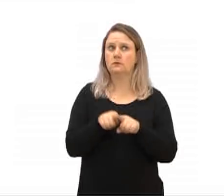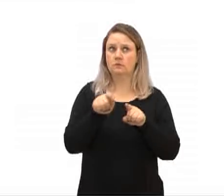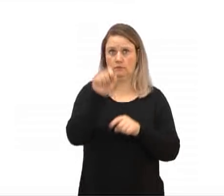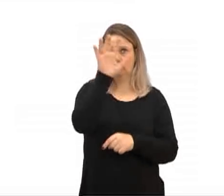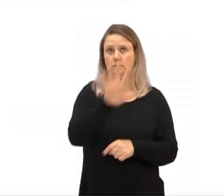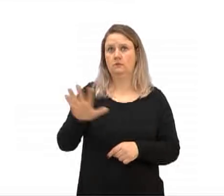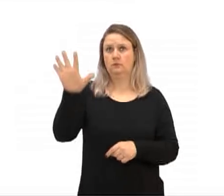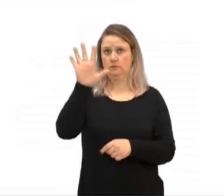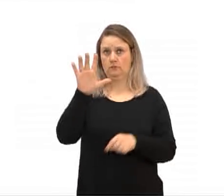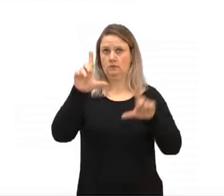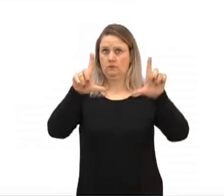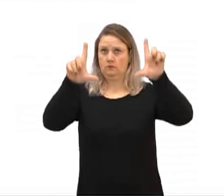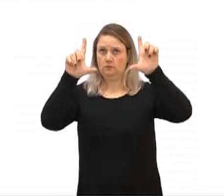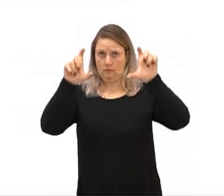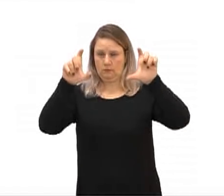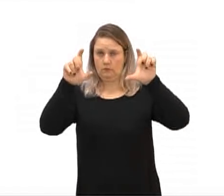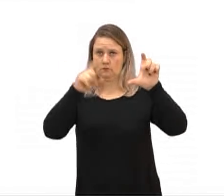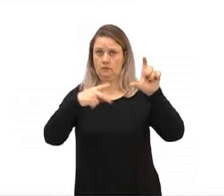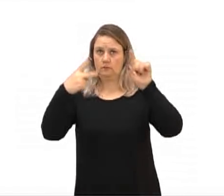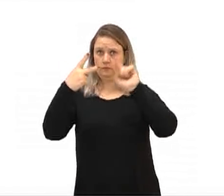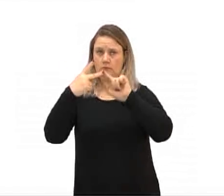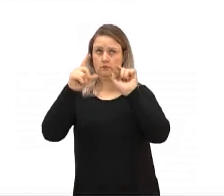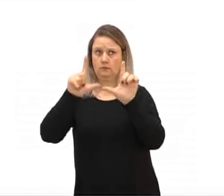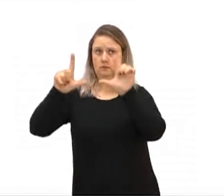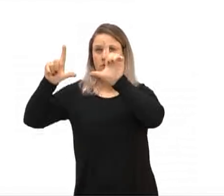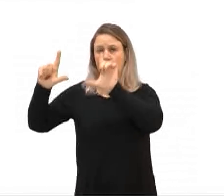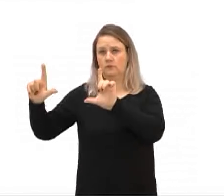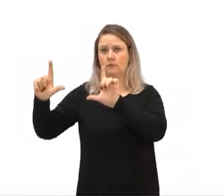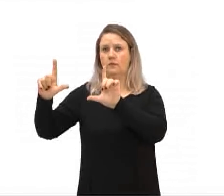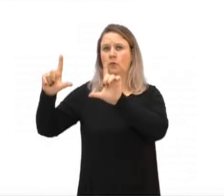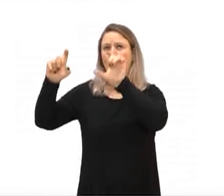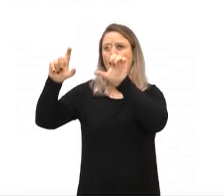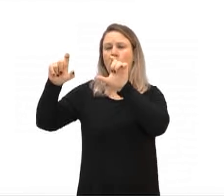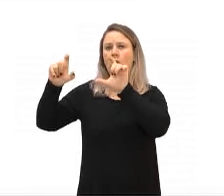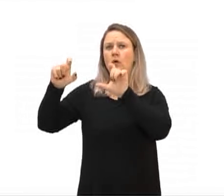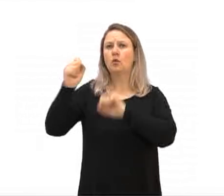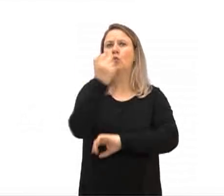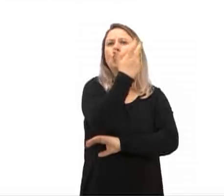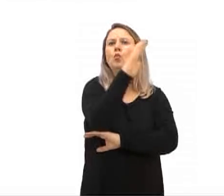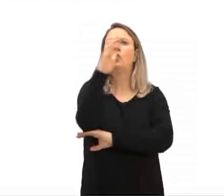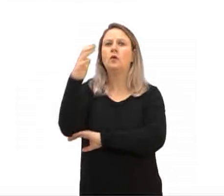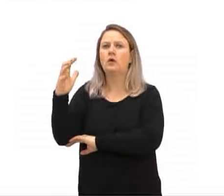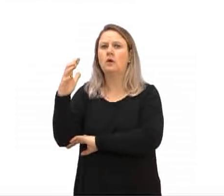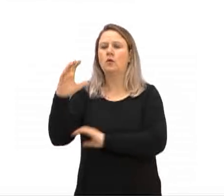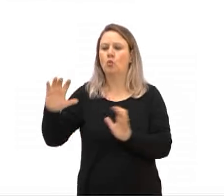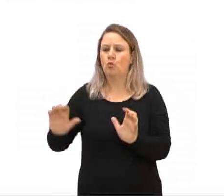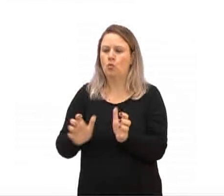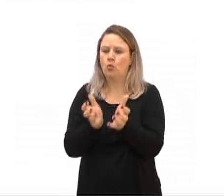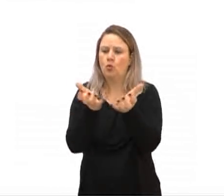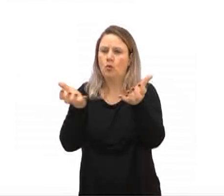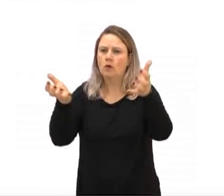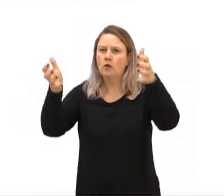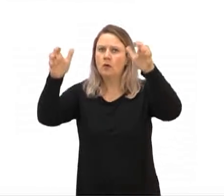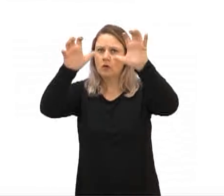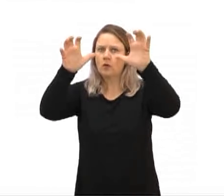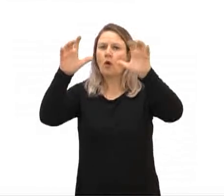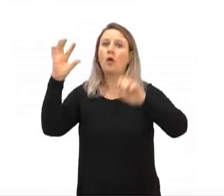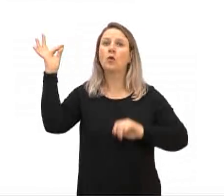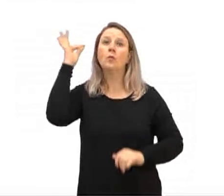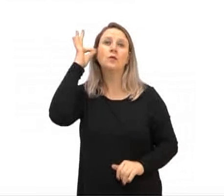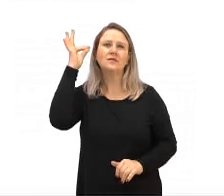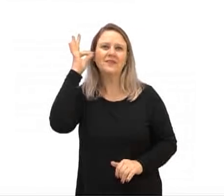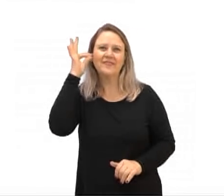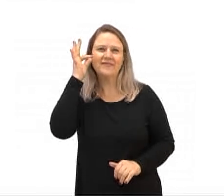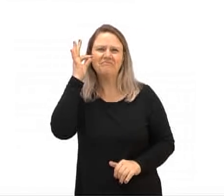imagem lá de Caiobá. Aqui a gente tem uma foto do Parque Estadual de Vila Velha, que fica lá em Ponta Grossa, um lugar muito interessante